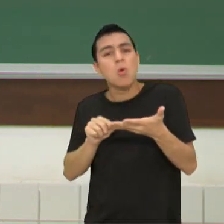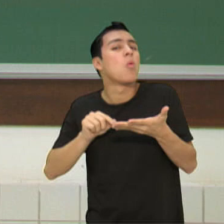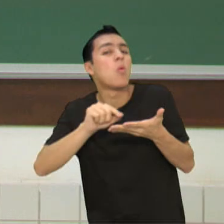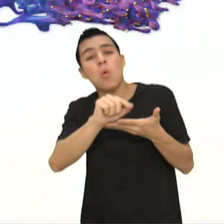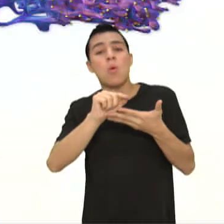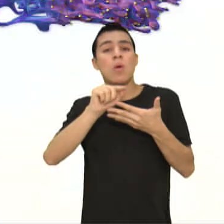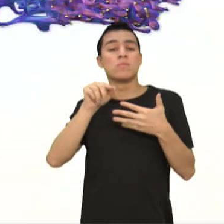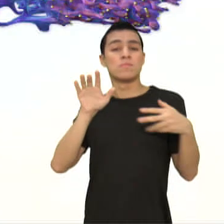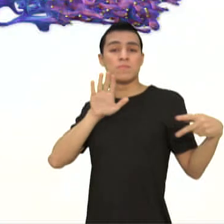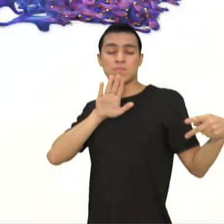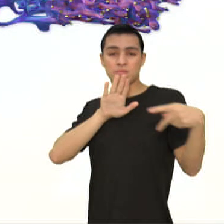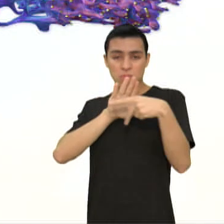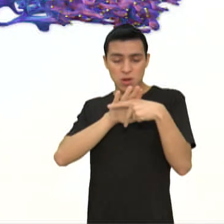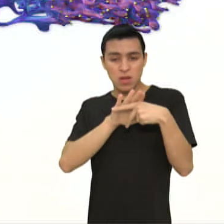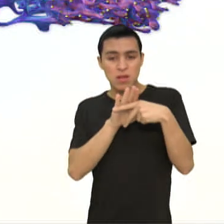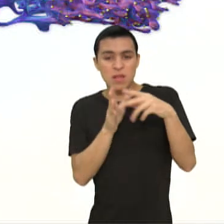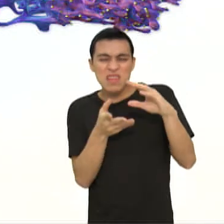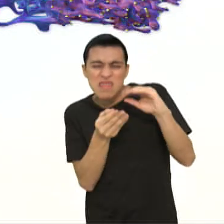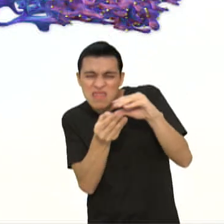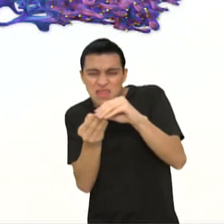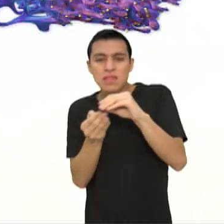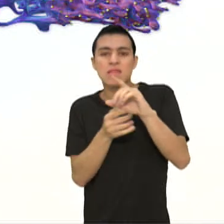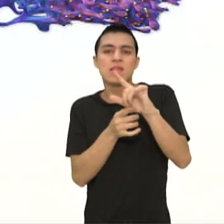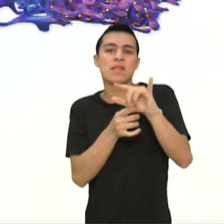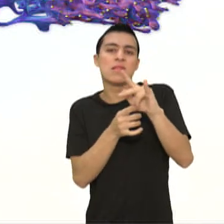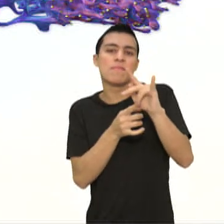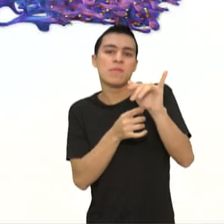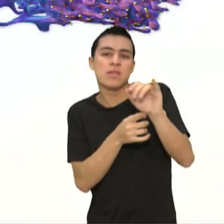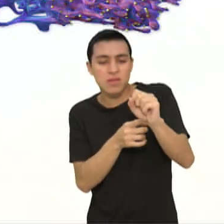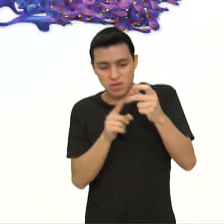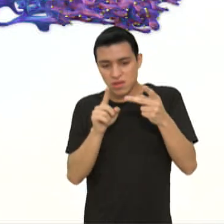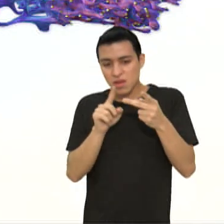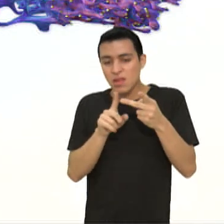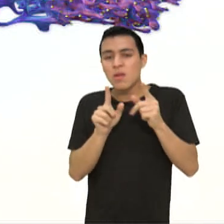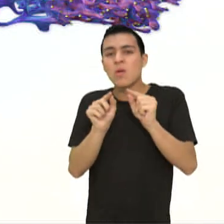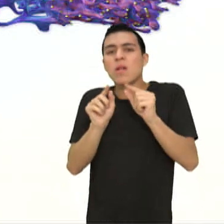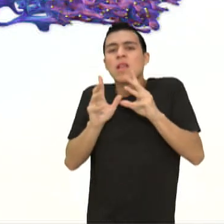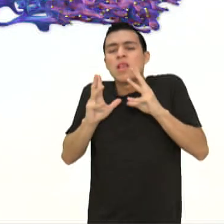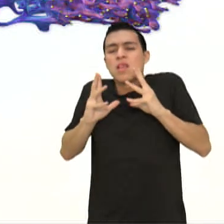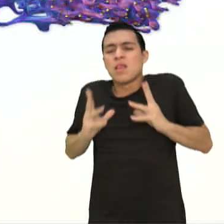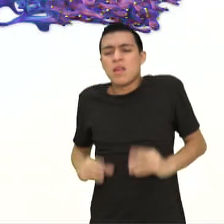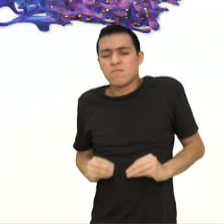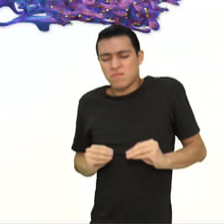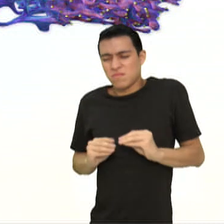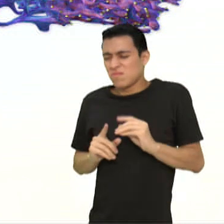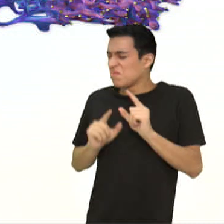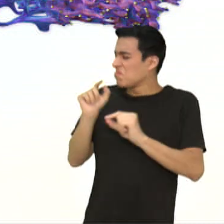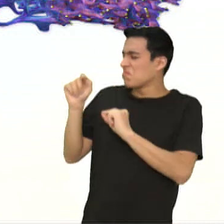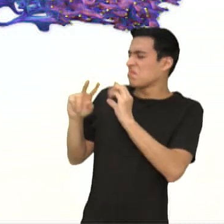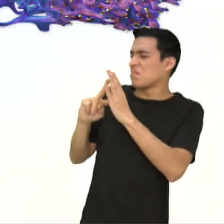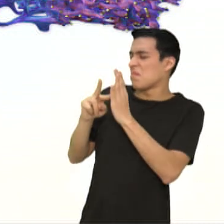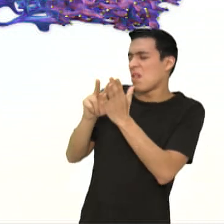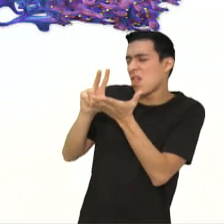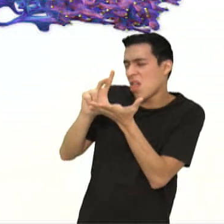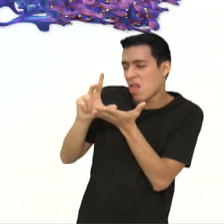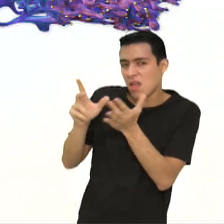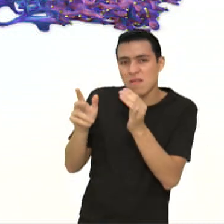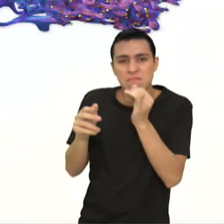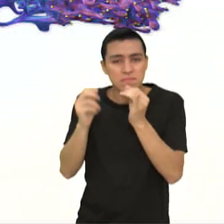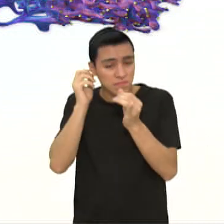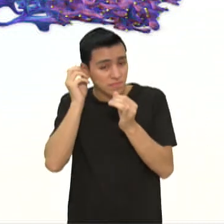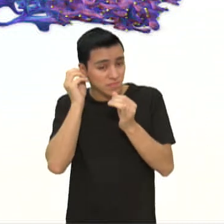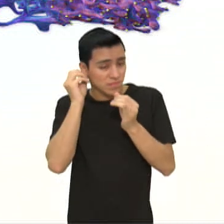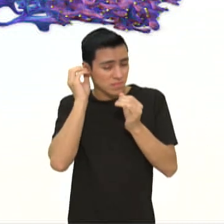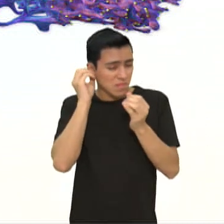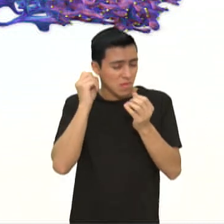pelo quê? Síntese de lipídios e detoxificação. O que é isso? Ingerir uma